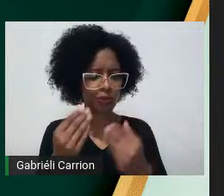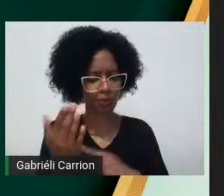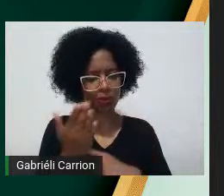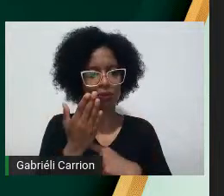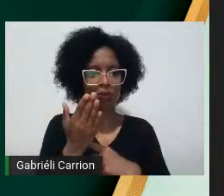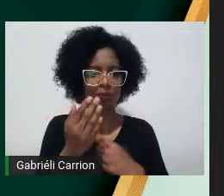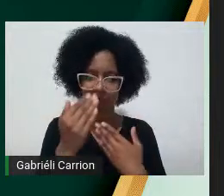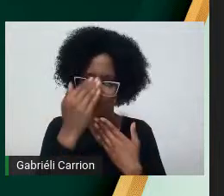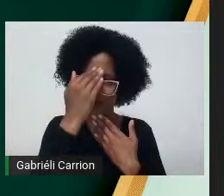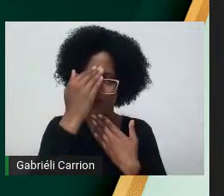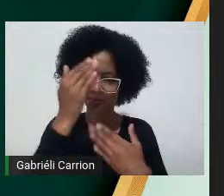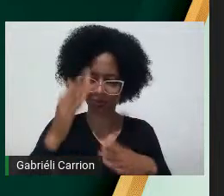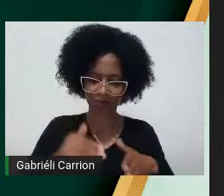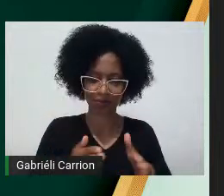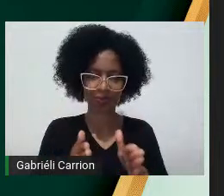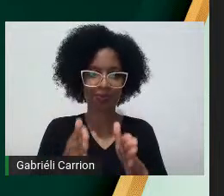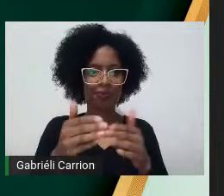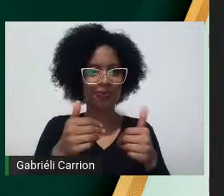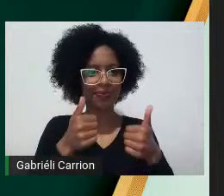nessa caminhada.